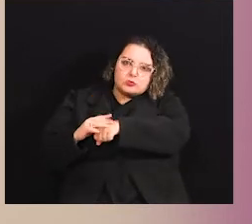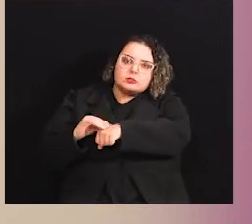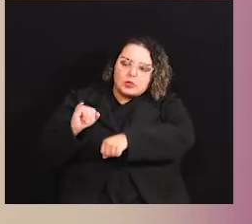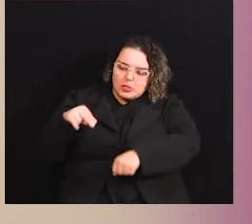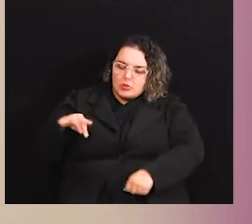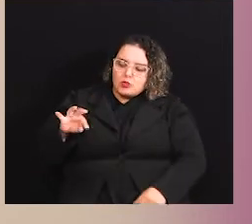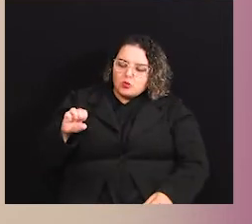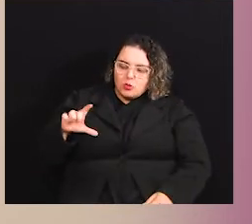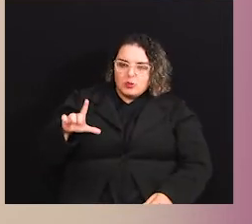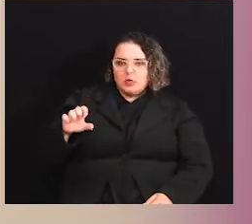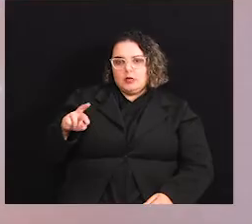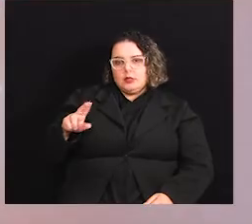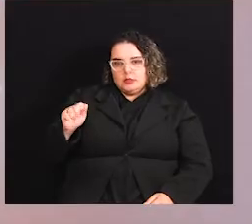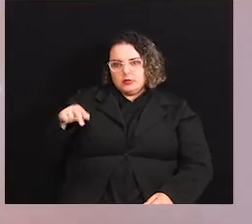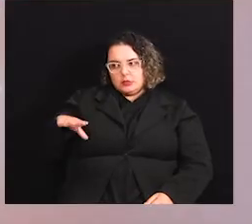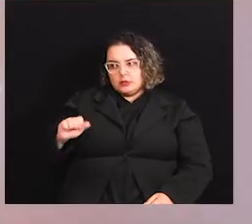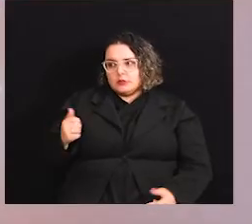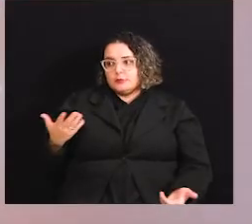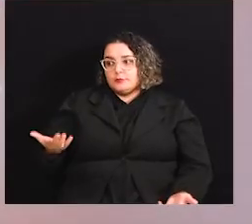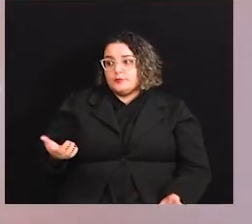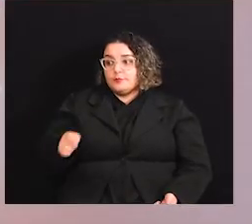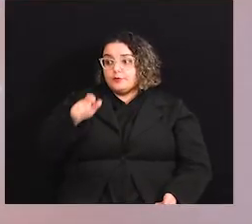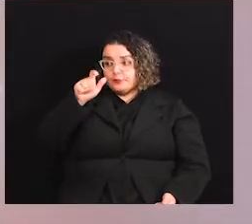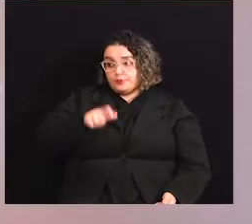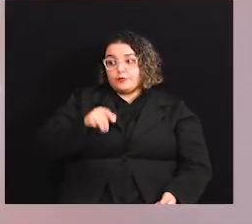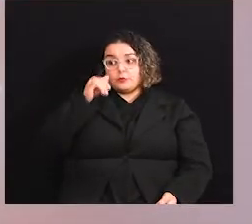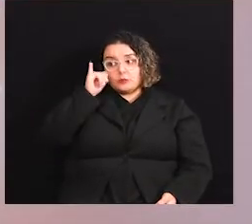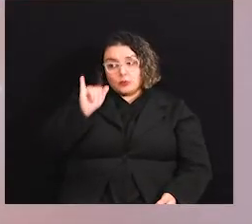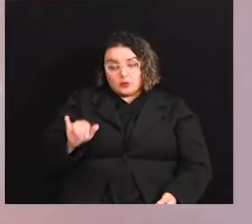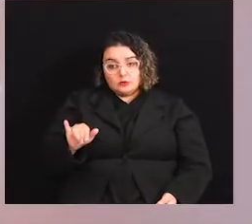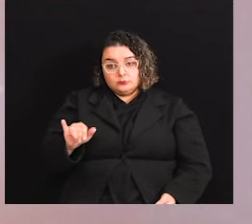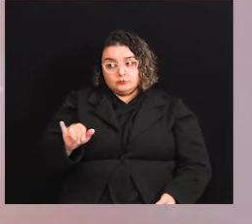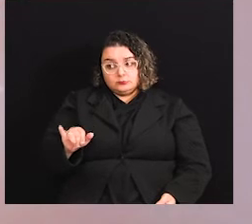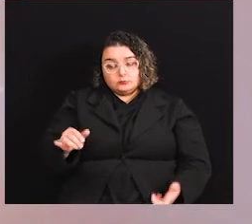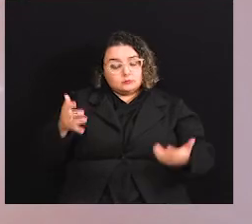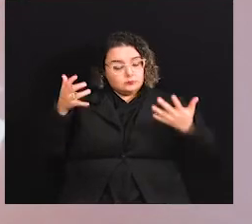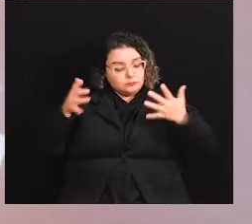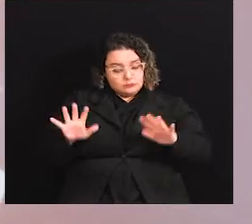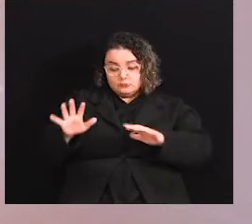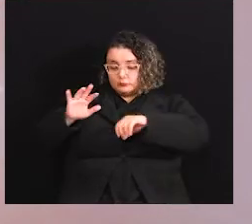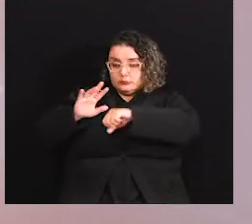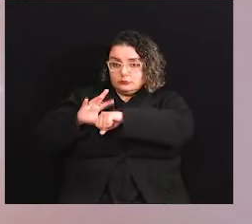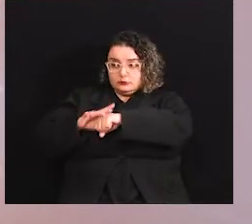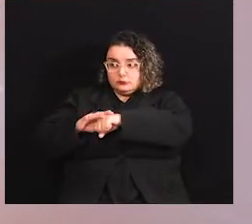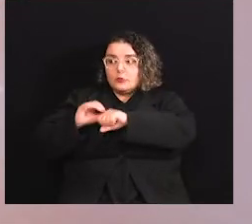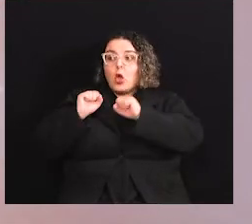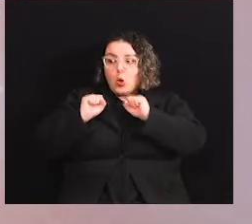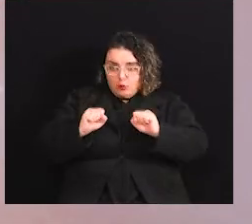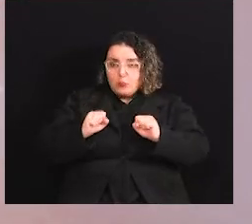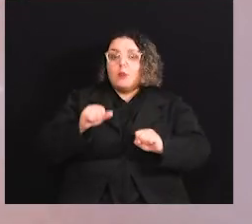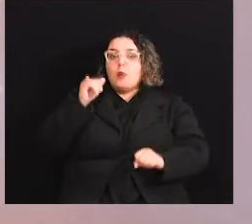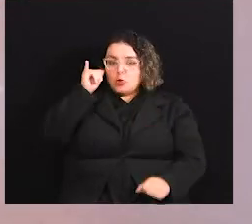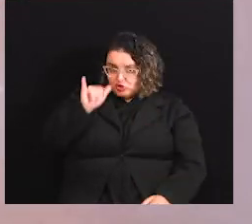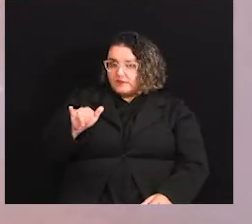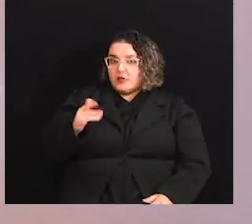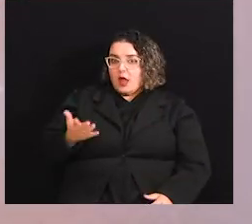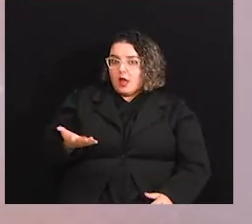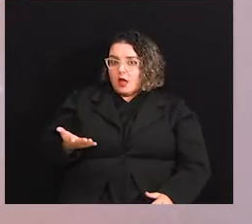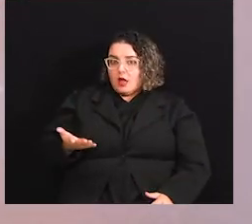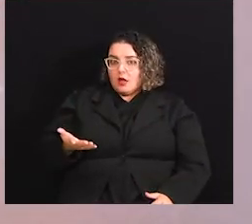acabam se sobrepondo. Doutora, a pessoa que quer evitar, não quero ter intolerância, é possível